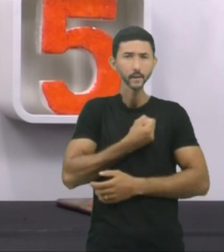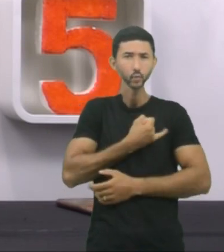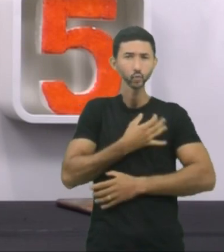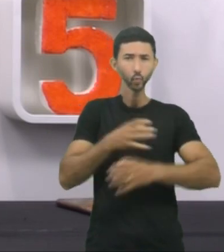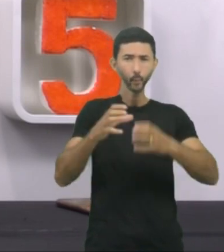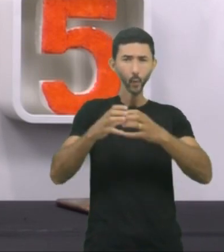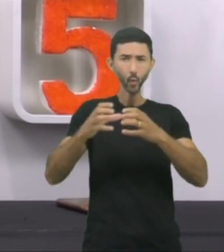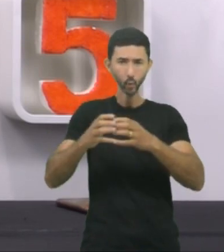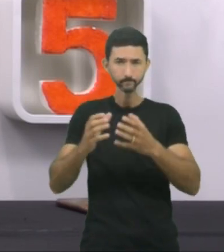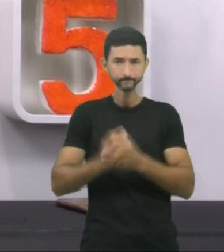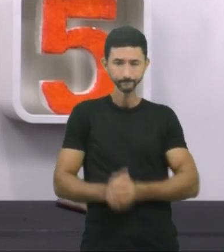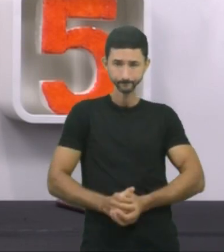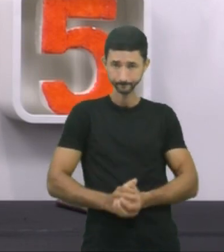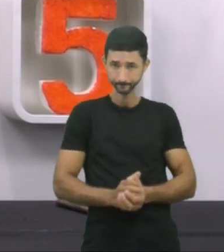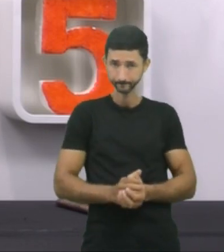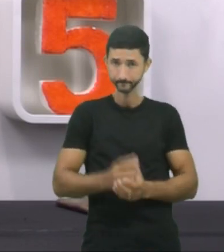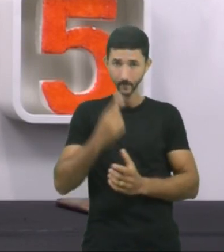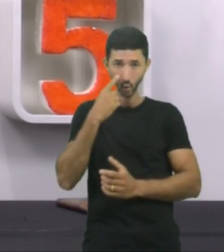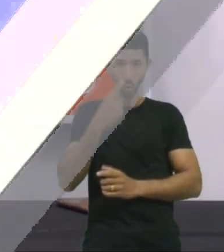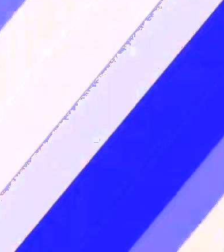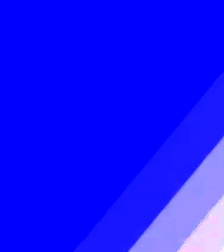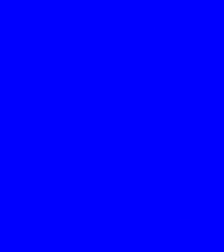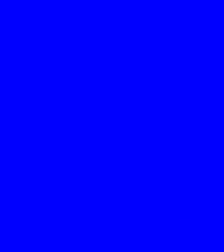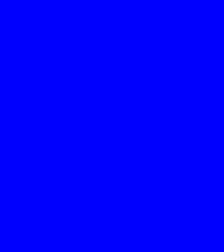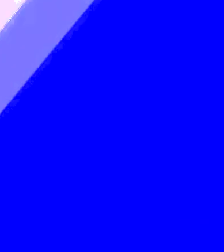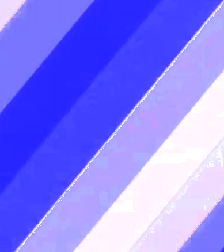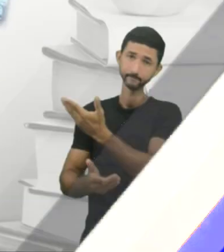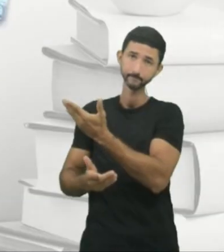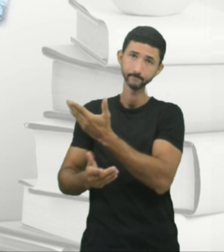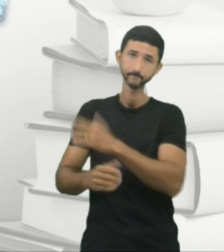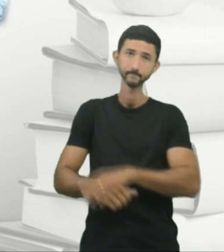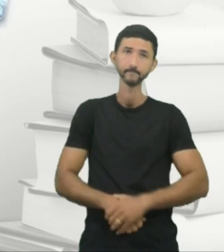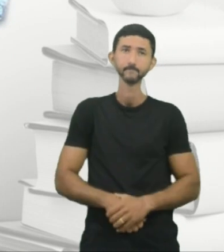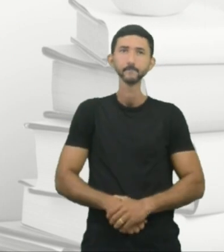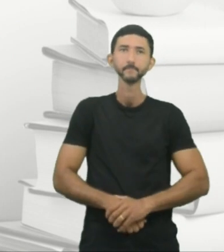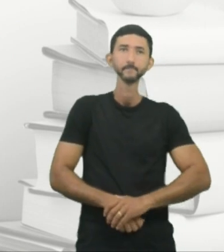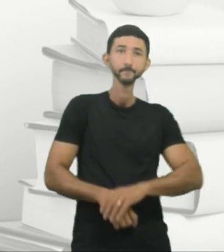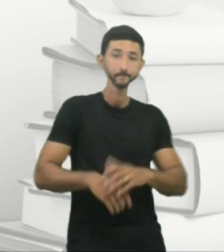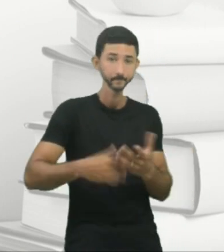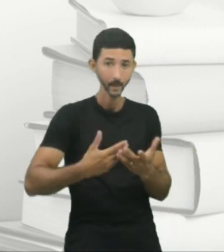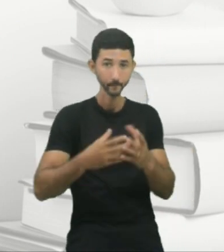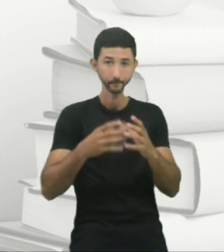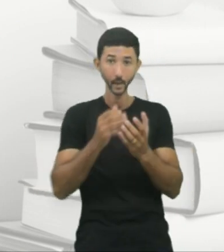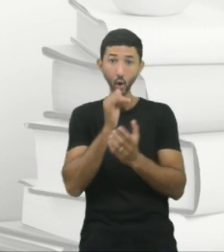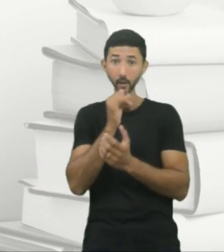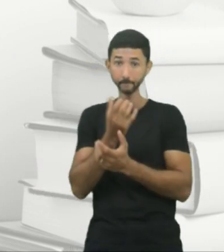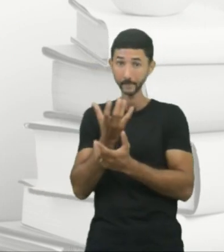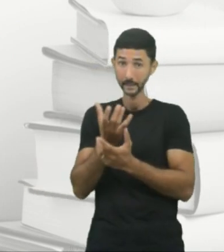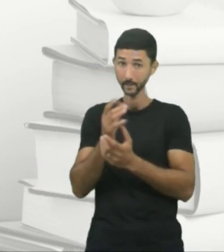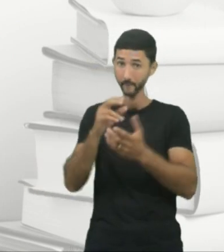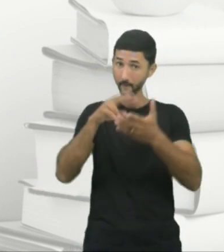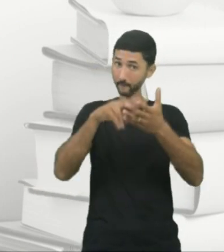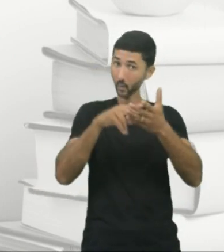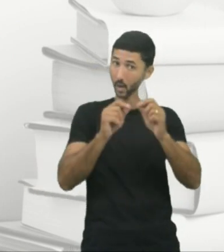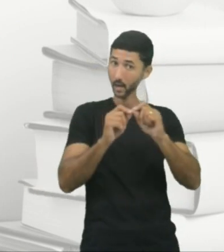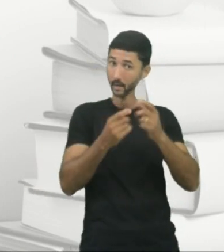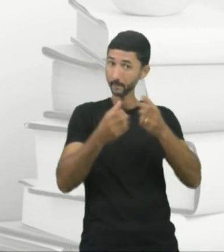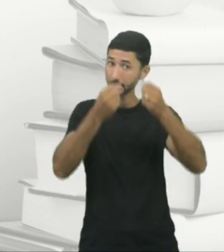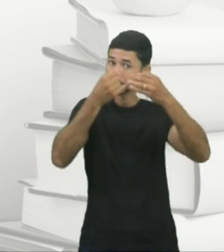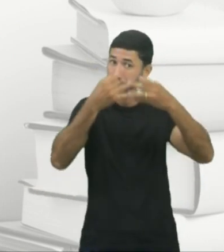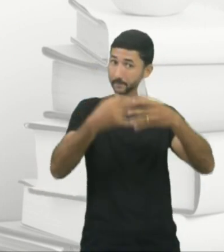números inteiros. Então, acompanhe aqui na tela comigo. Então tá, eu quero ler para ti e